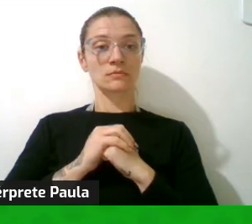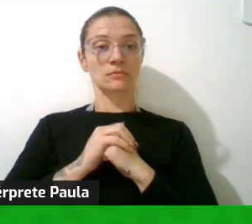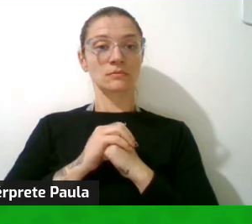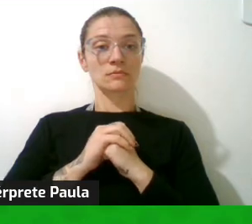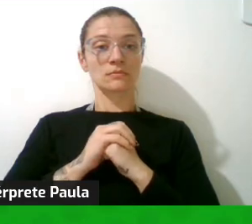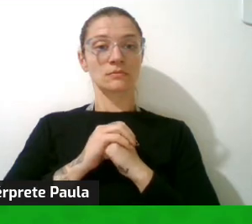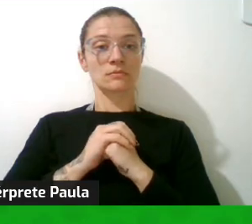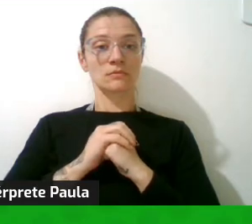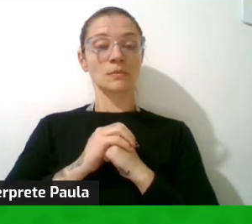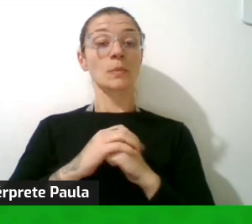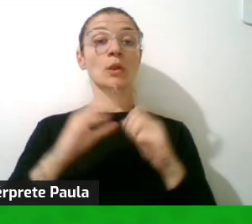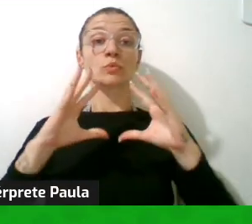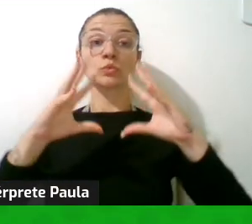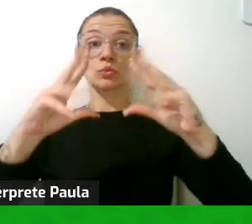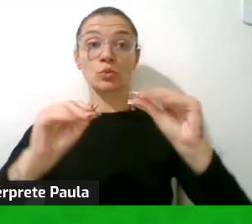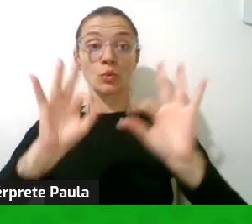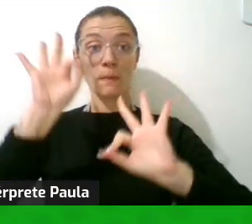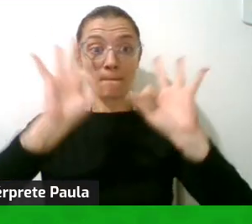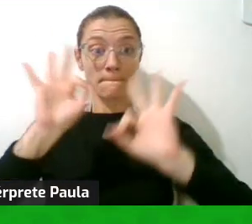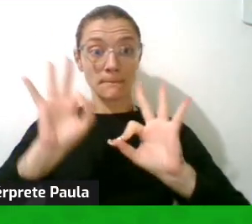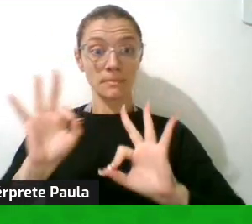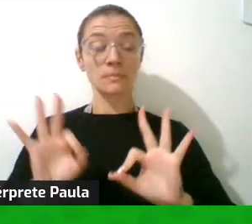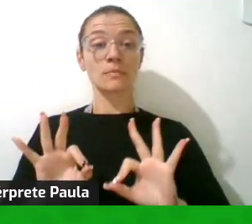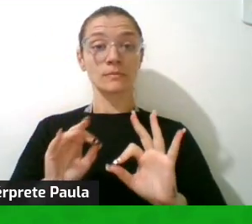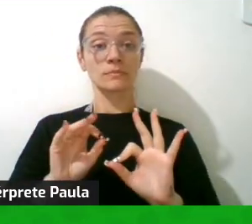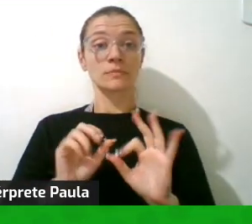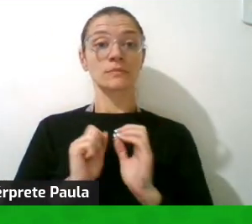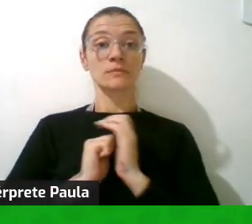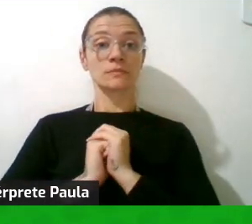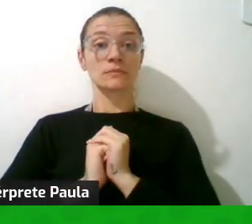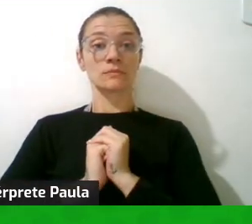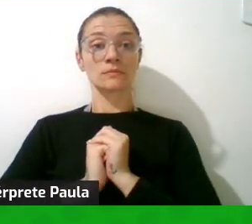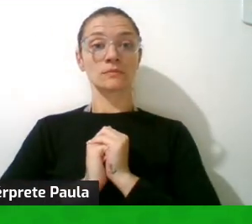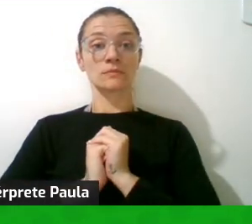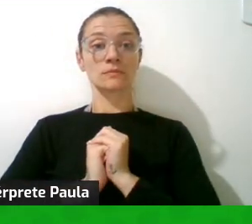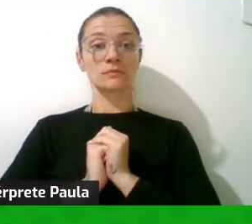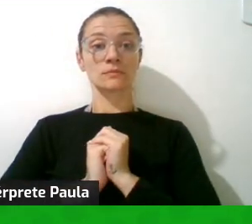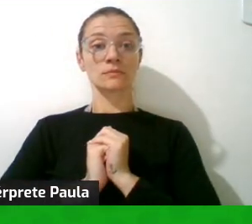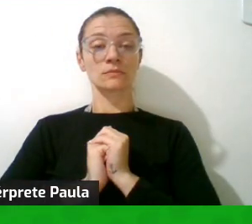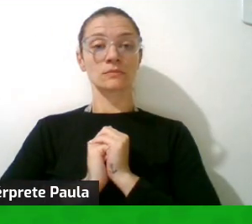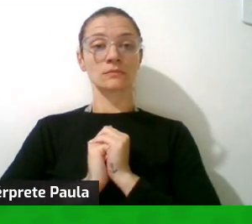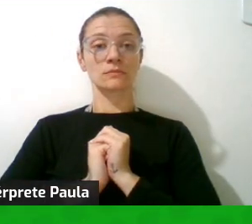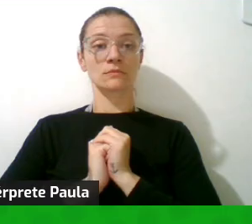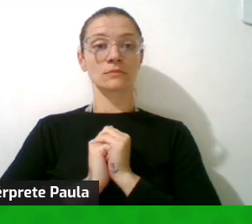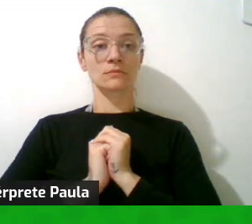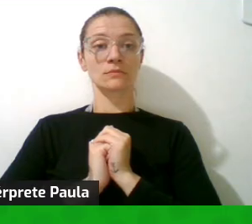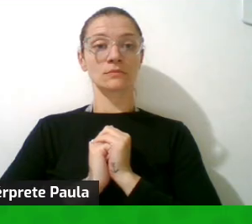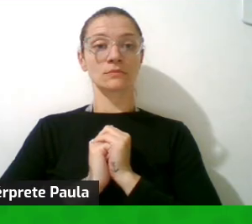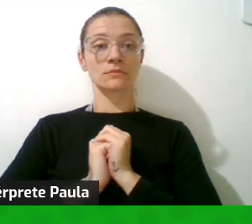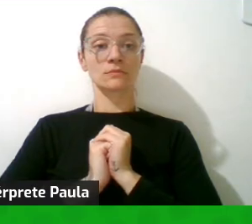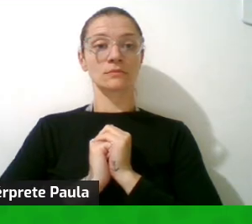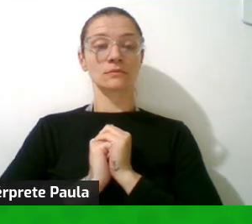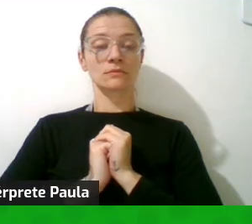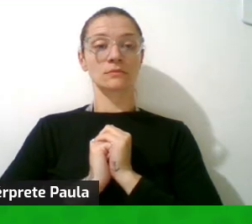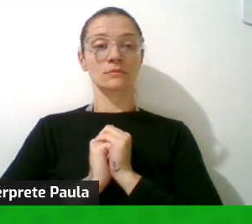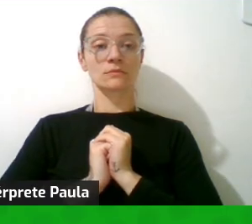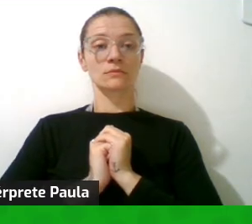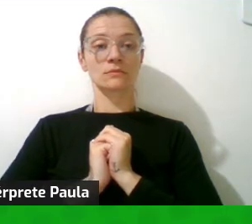e tudo na mesma planilha aqui e tudo mais, isso aqui foi até do primeiro exercício, vou deletar tudo aqui.